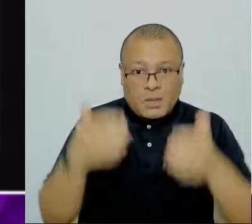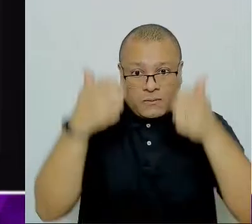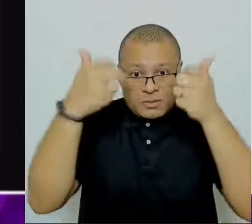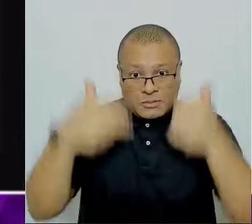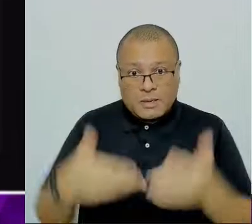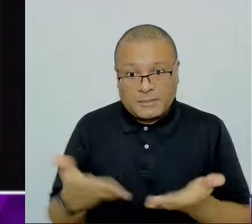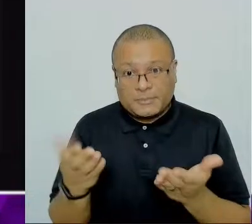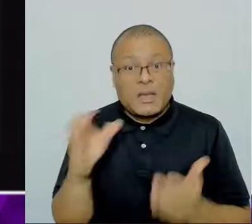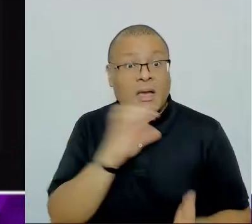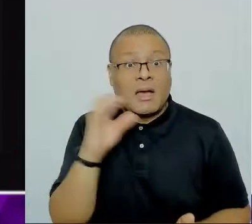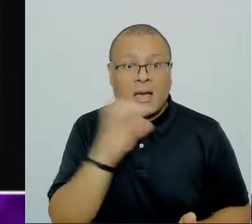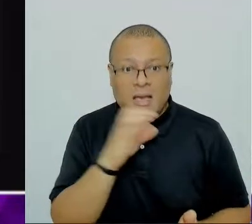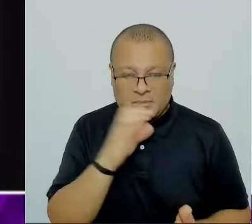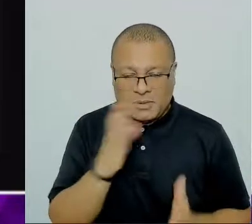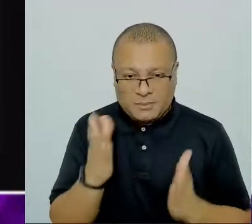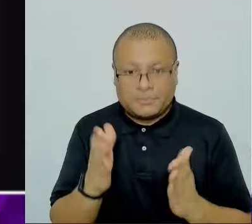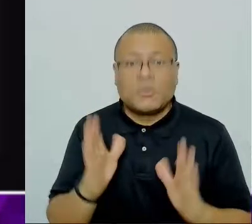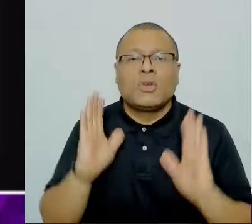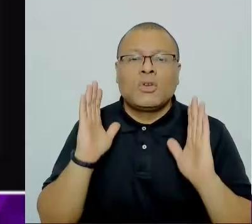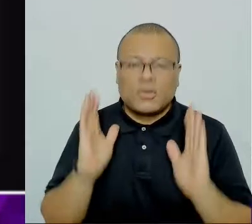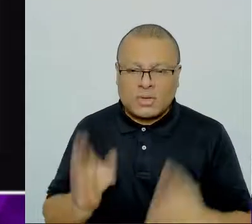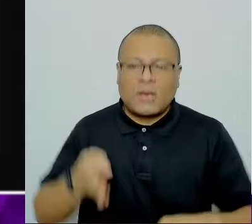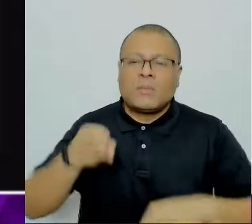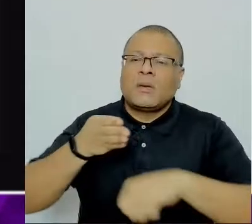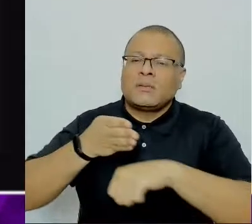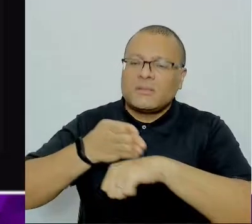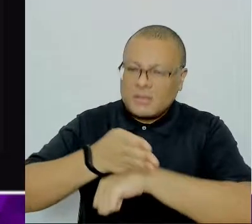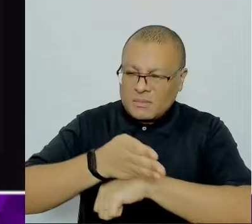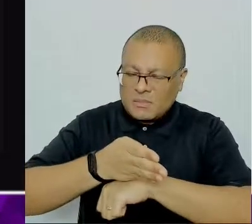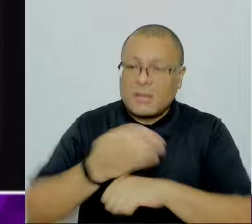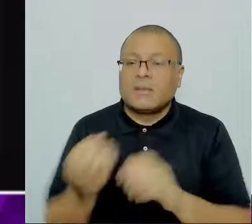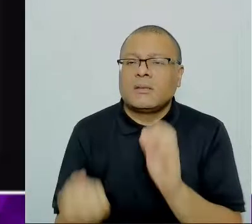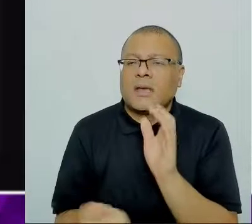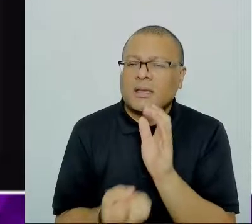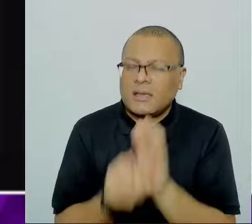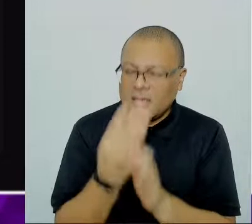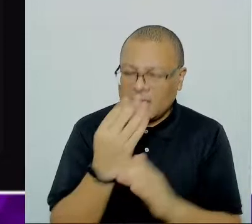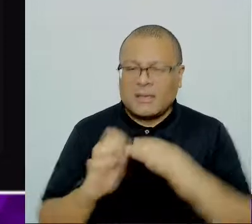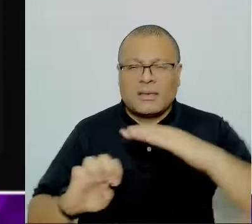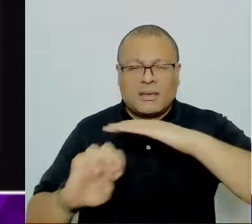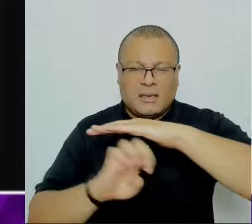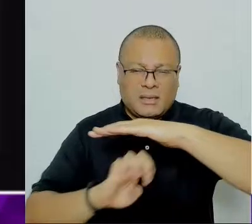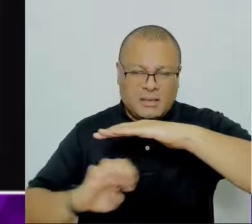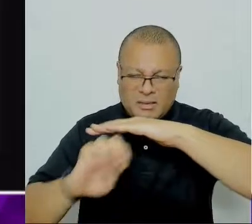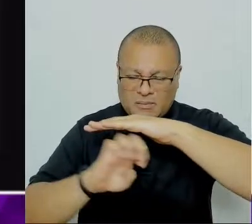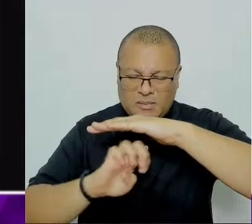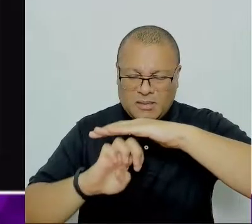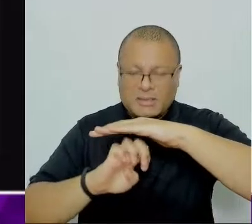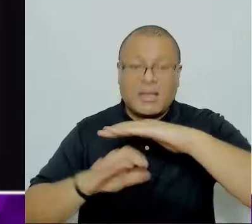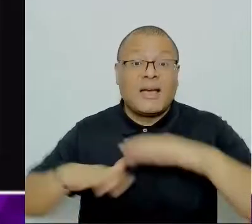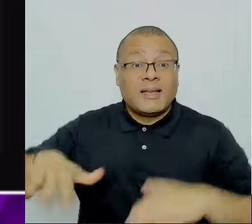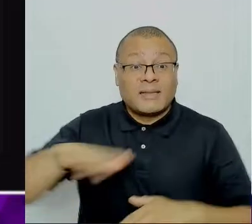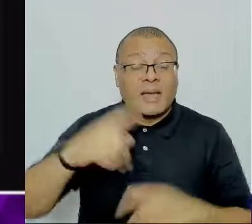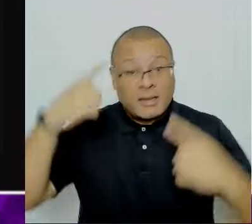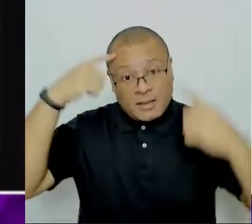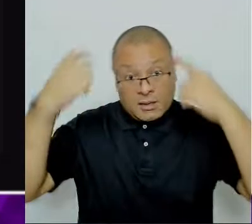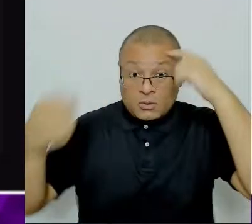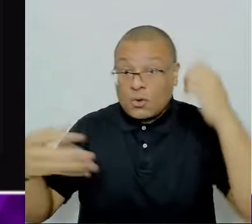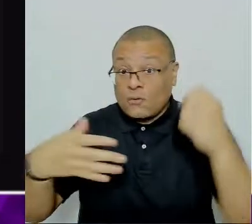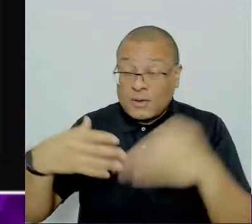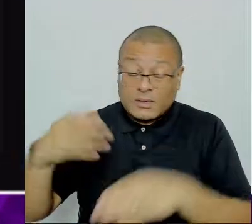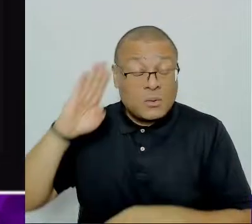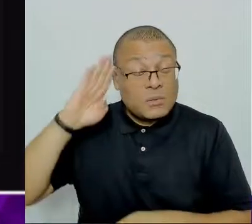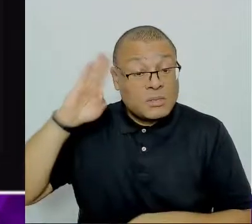aqui rapidamente, né? Já participei aí na construção de algumas grandes empresas, na construção da área de inovação de grandes empresas, principalmente no